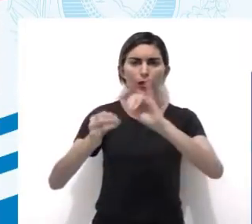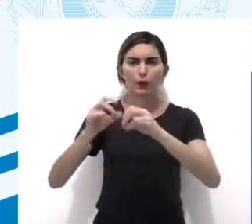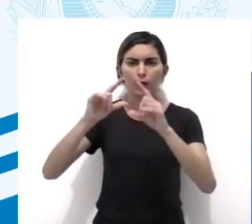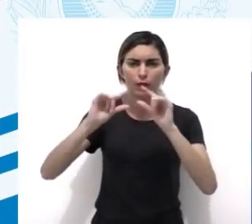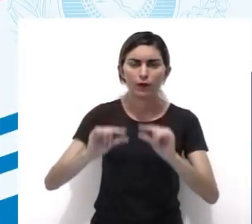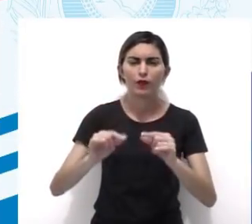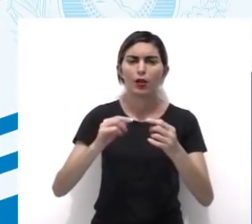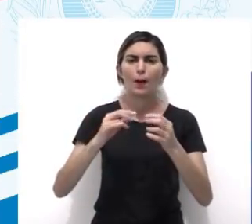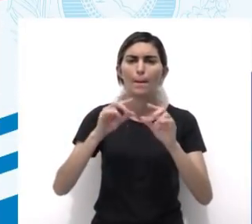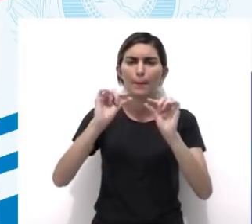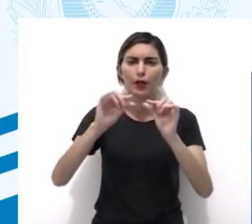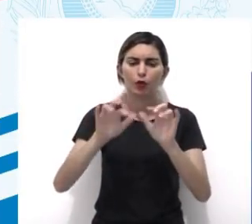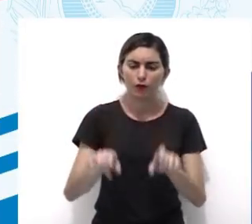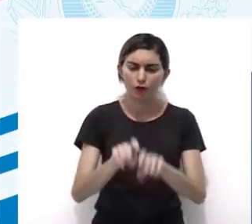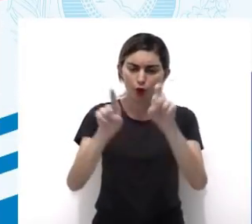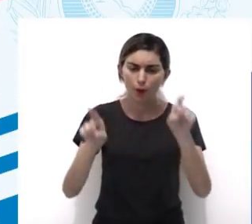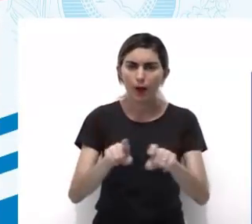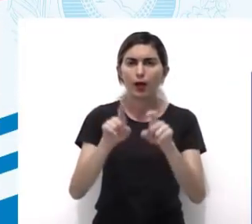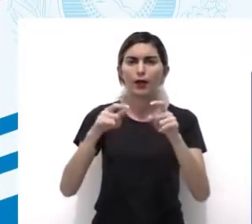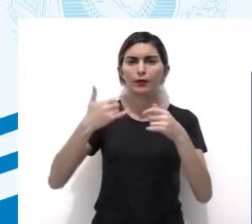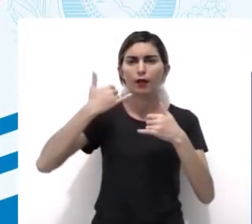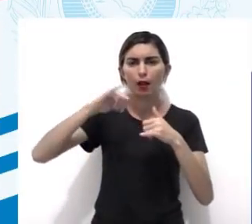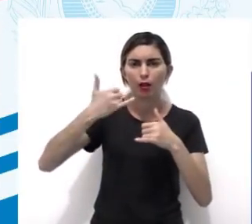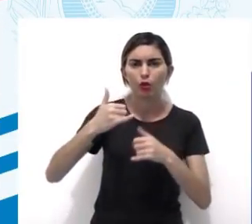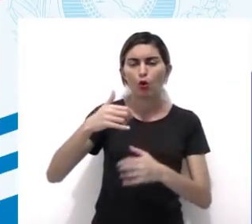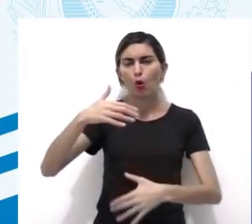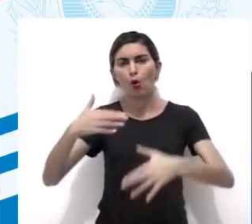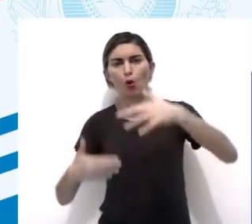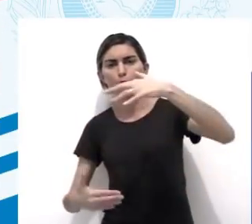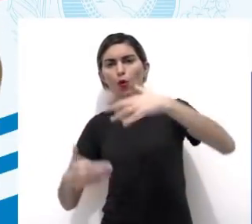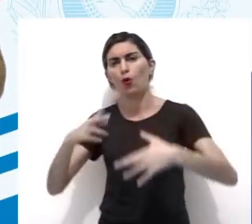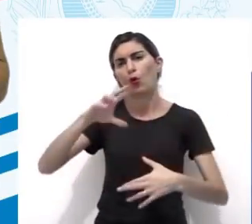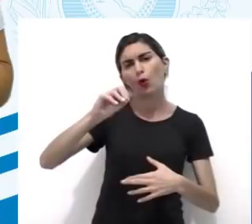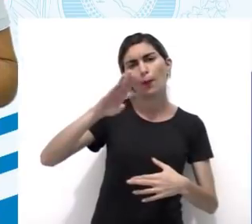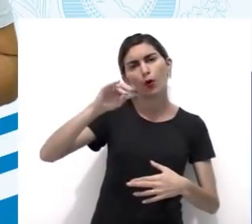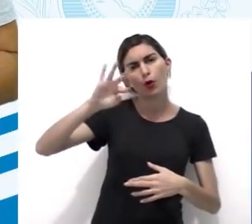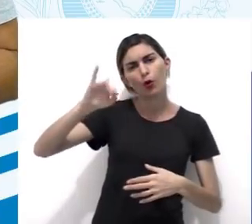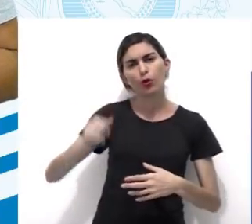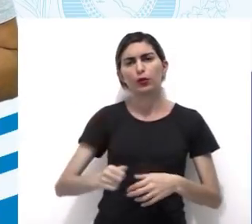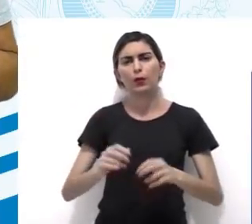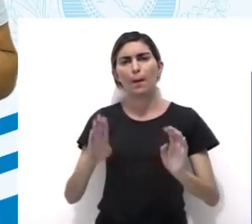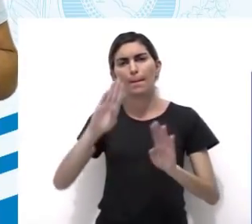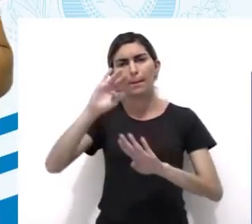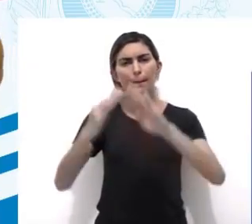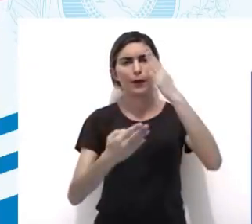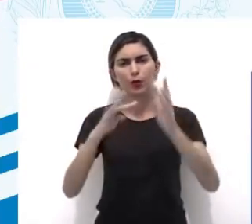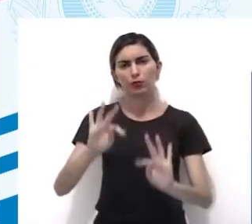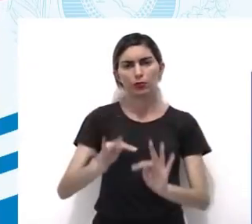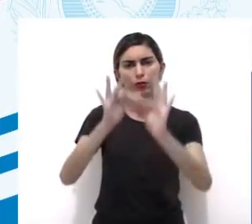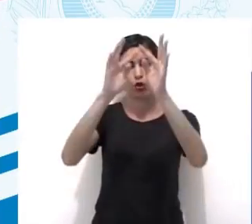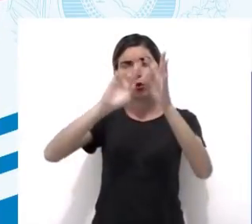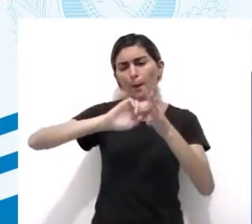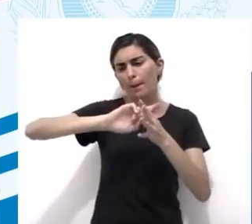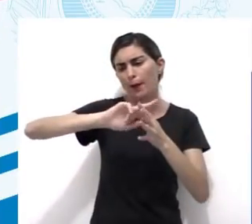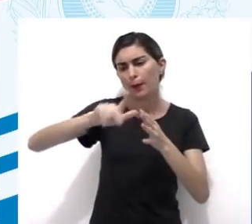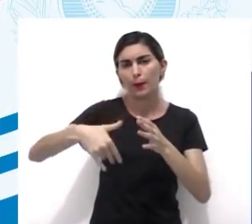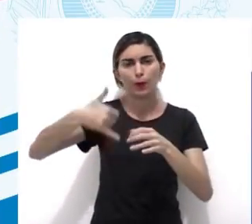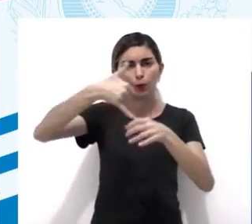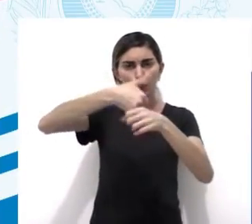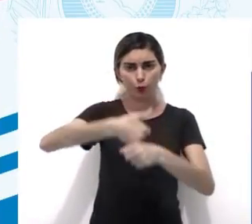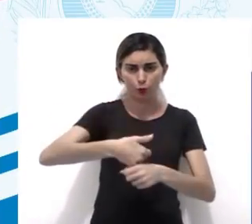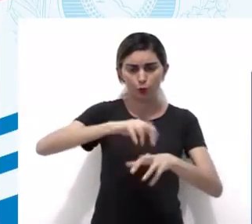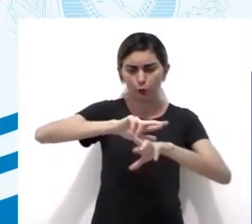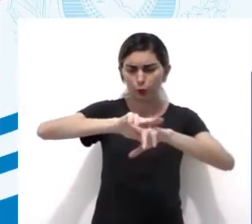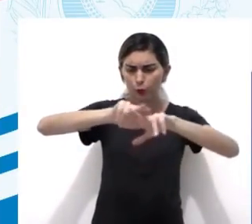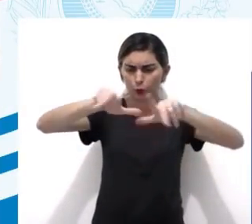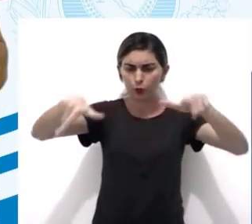a microinformática, a microeletrônica, a robótica, as telecomunicações e as biotecnologias. Então, os combustíveis que vão